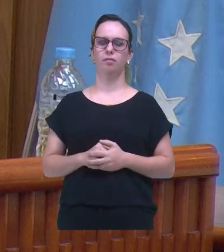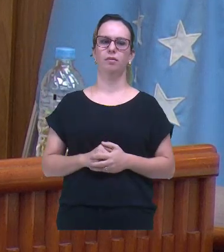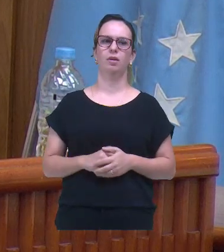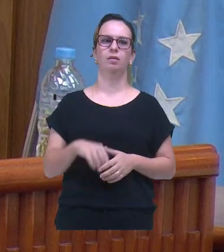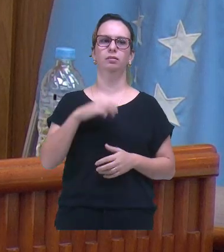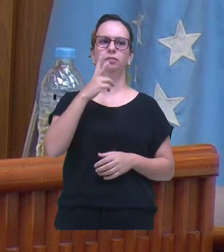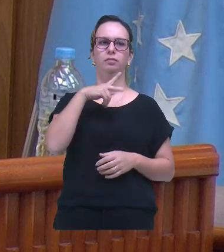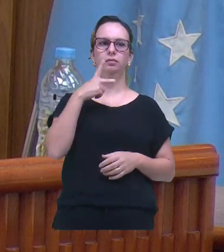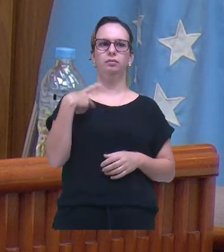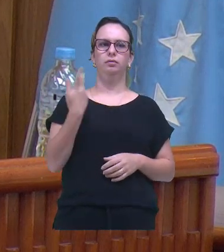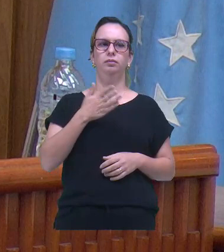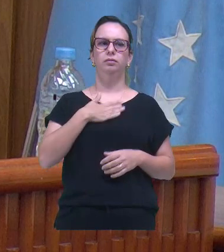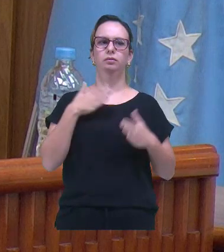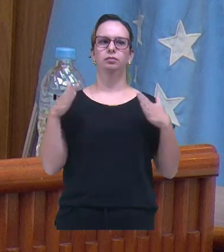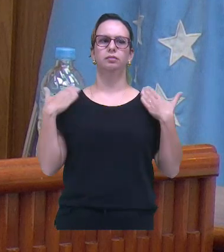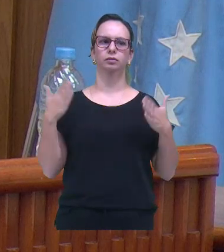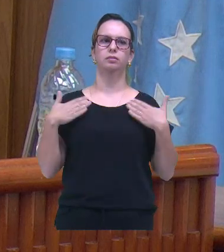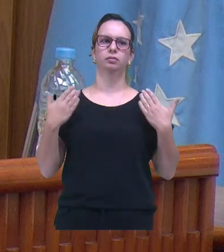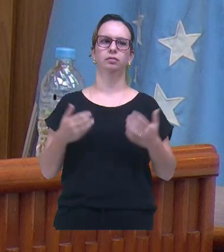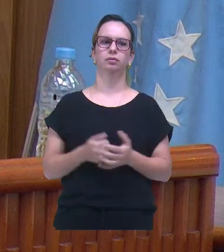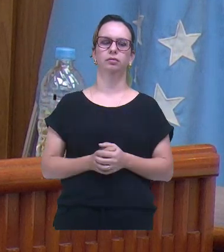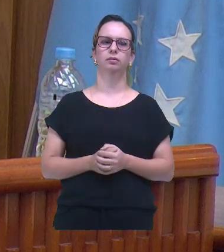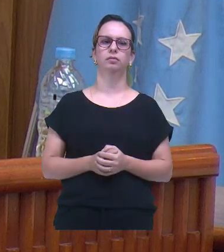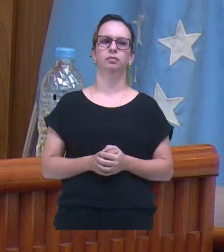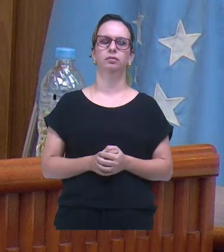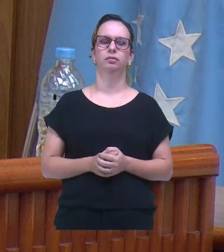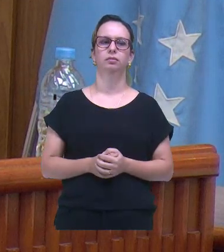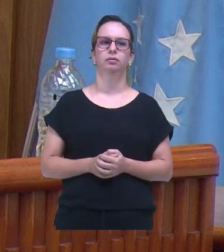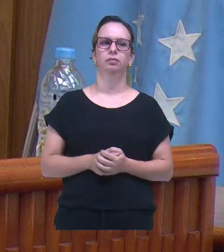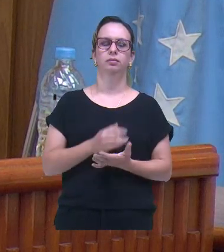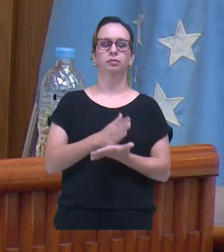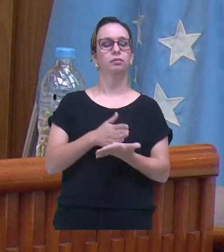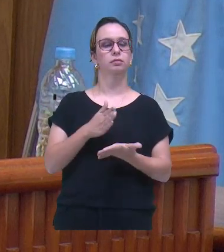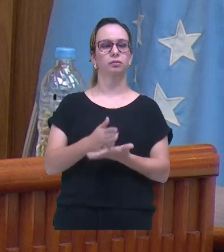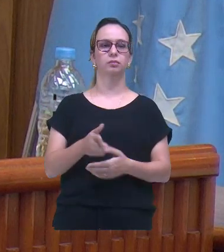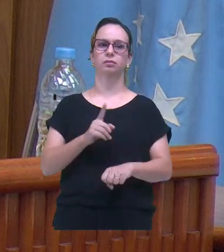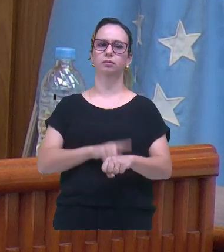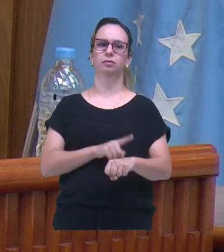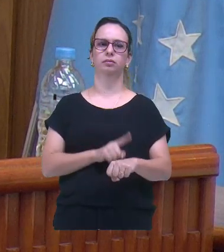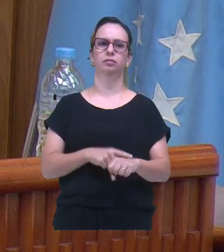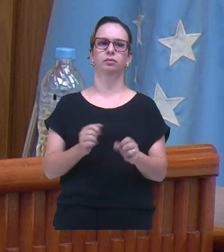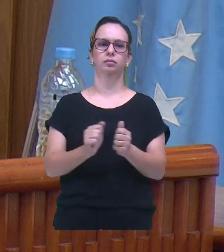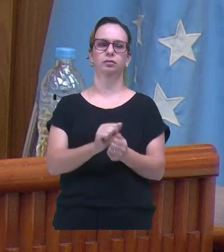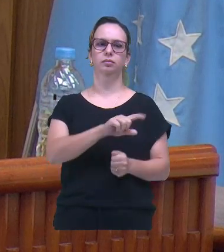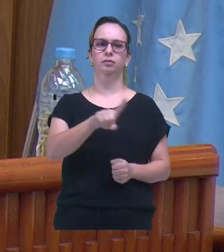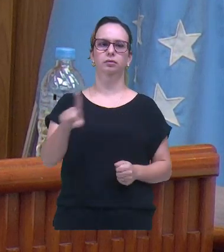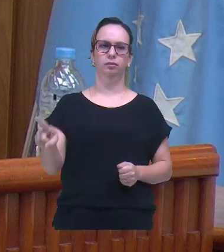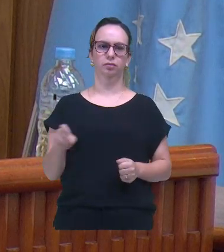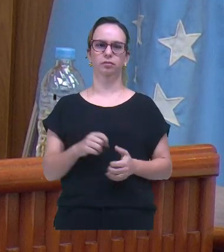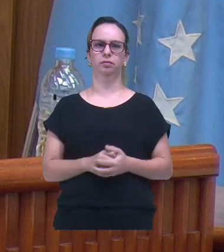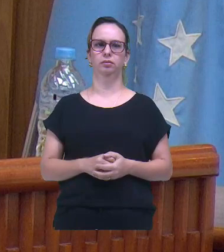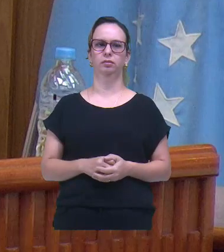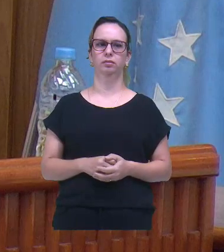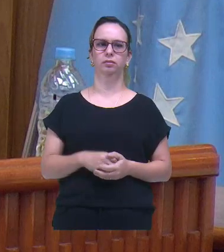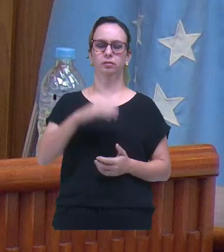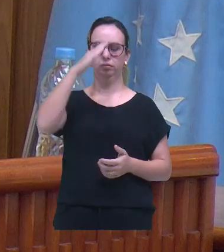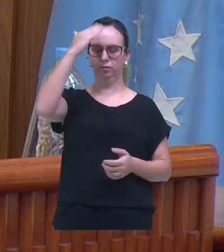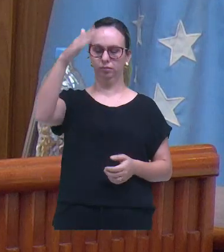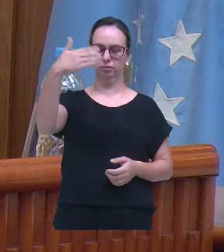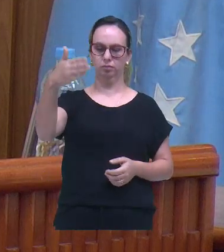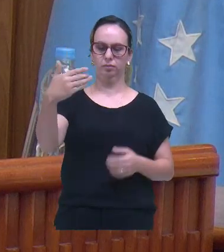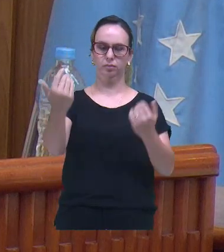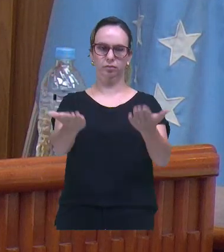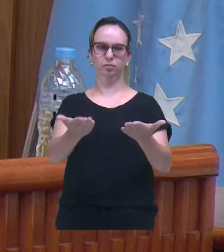dizer da minha alegria de poder estar partilhando esse momento com vocês. Essa honraria que recebemos coroa um trabalho